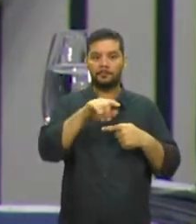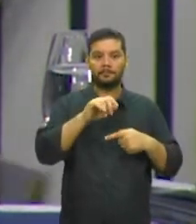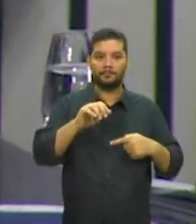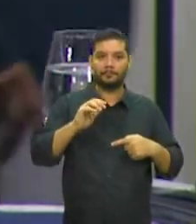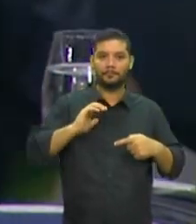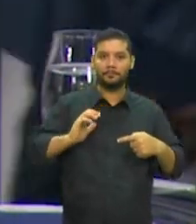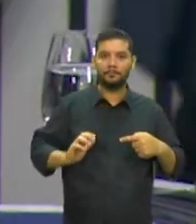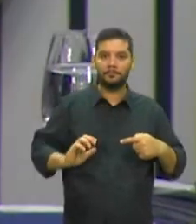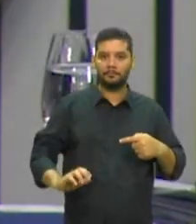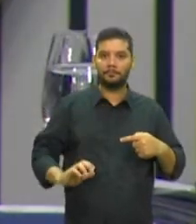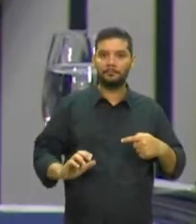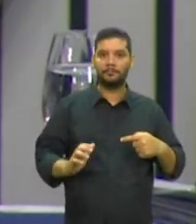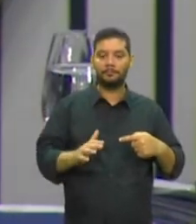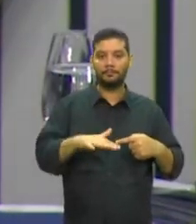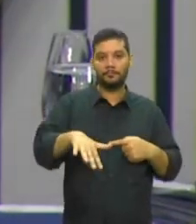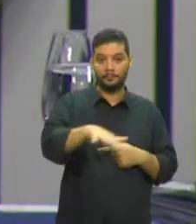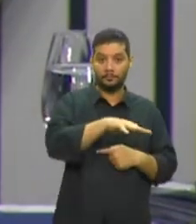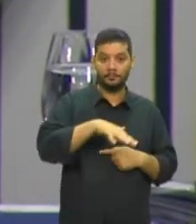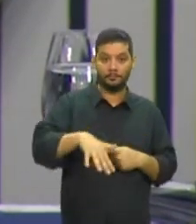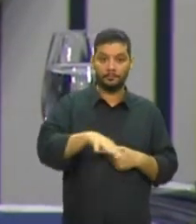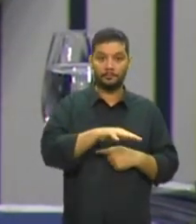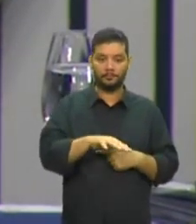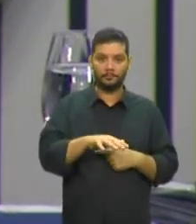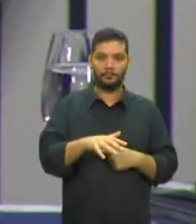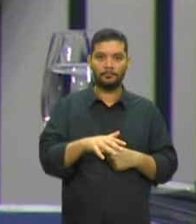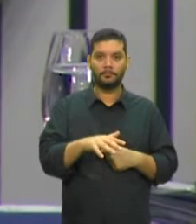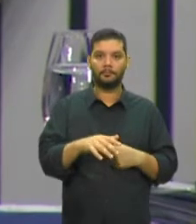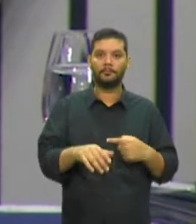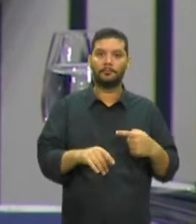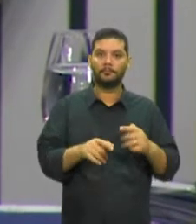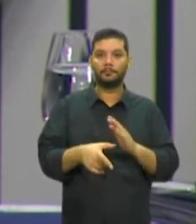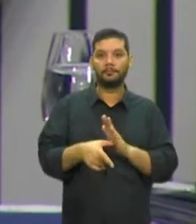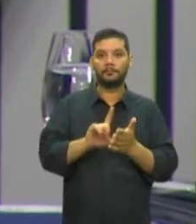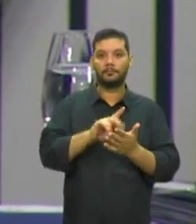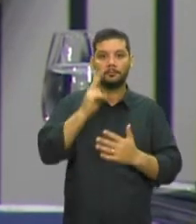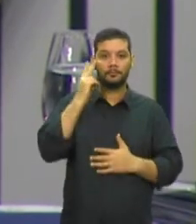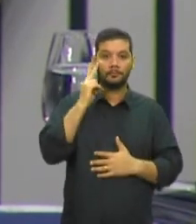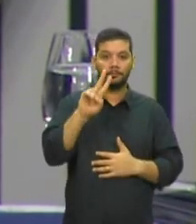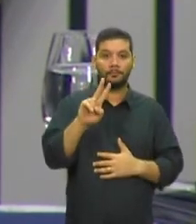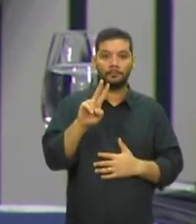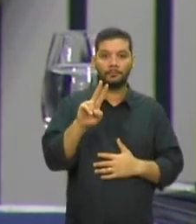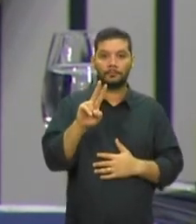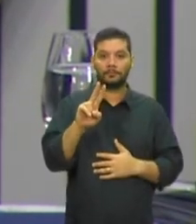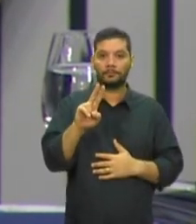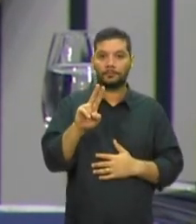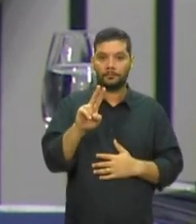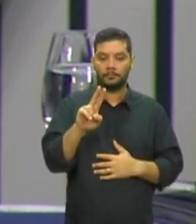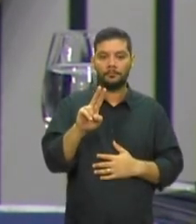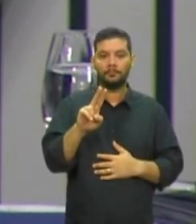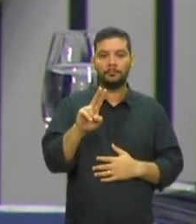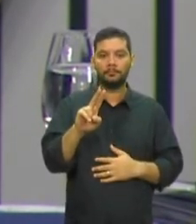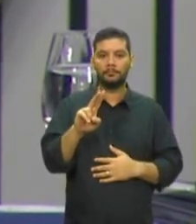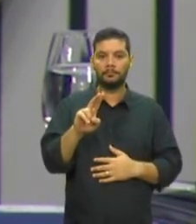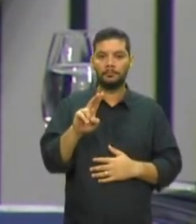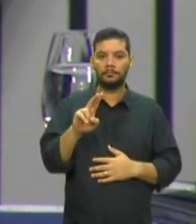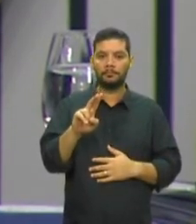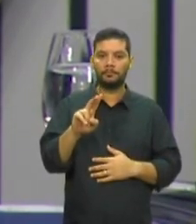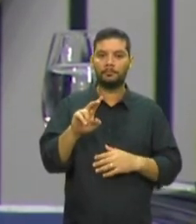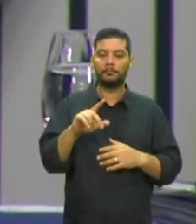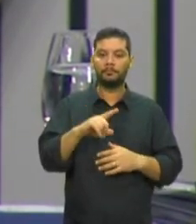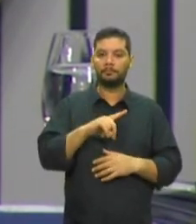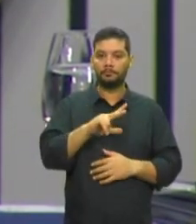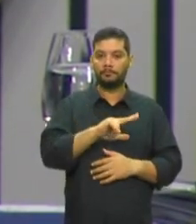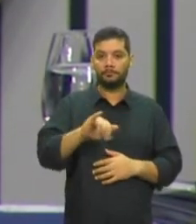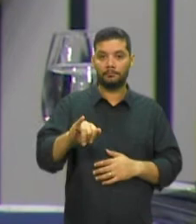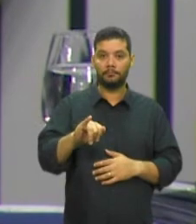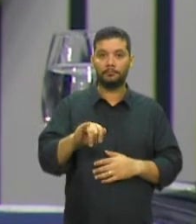cidadãs daquela região. 2 dias antes da sessão da Assembleia, realizaremos